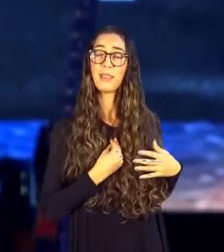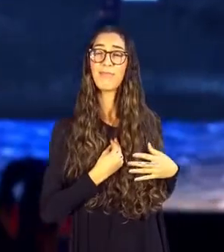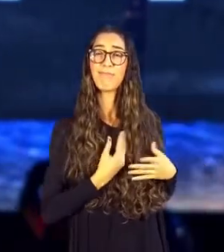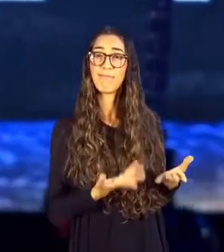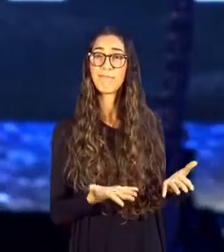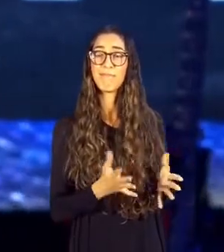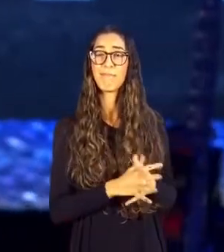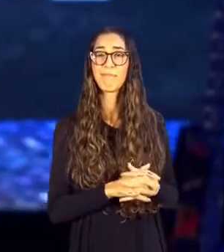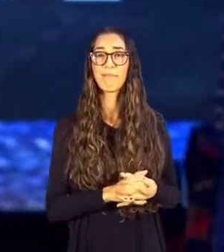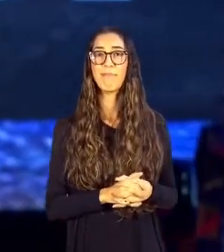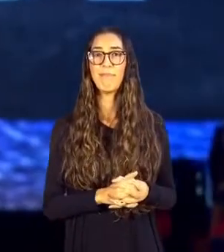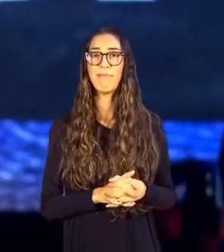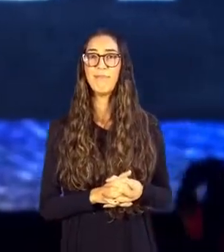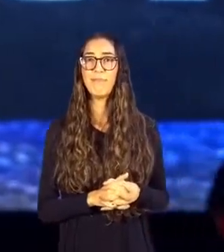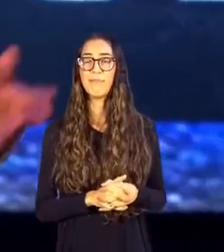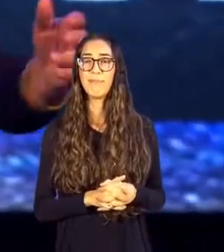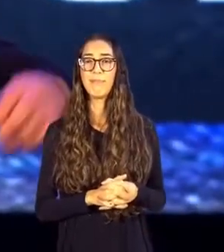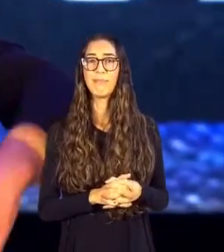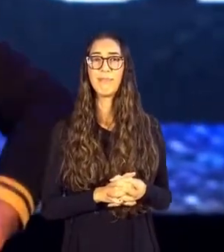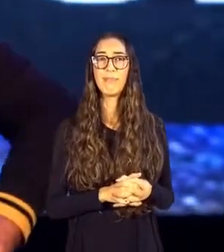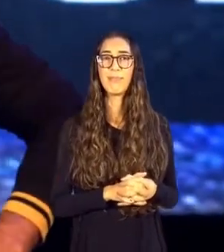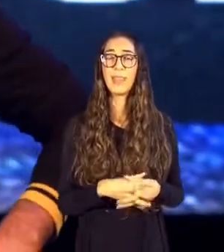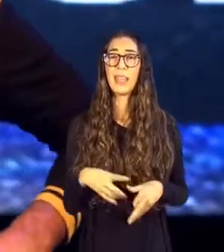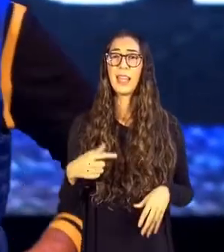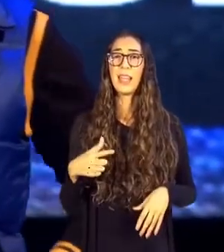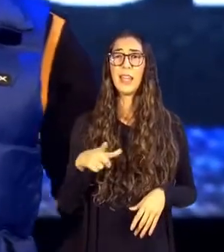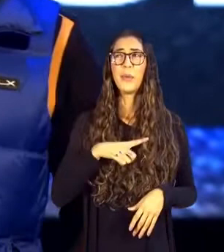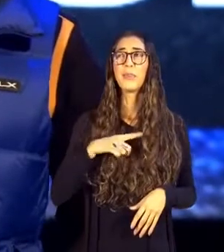projeto, não vai dar certo. São fortalezas.